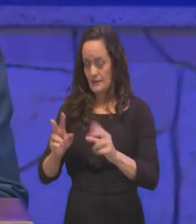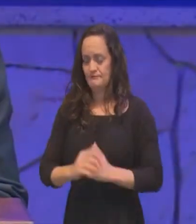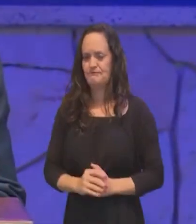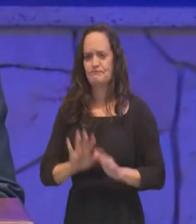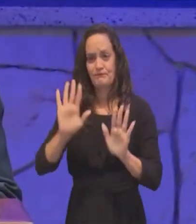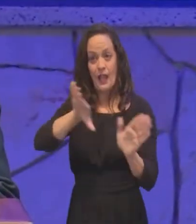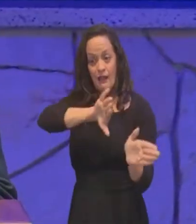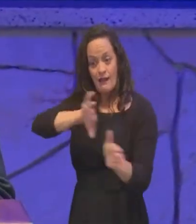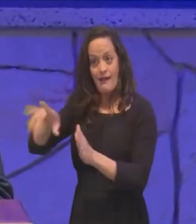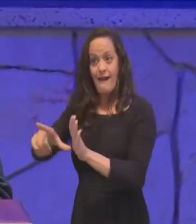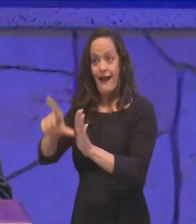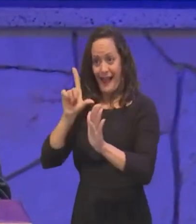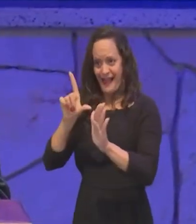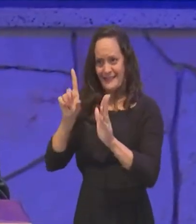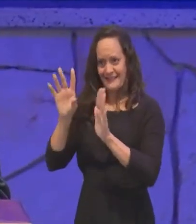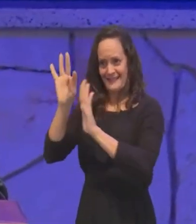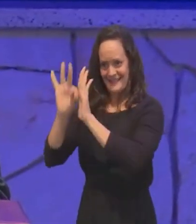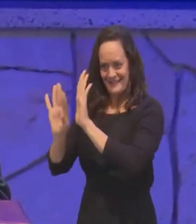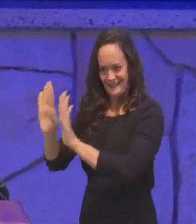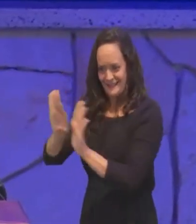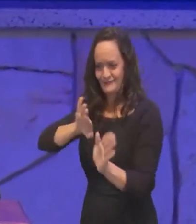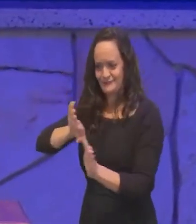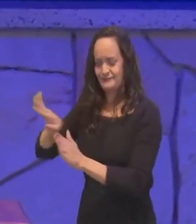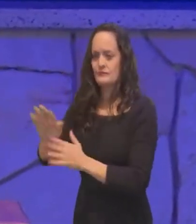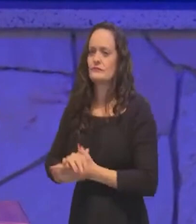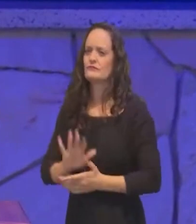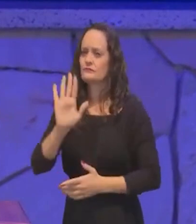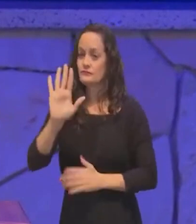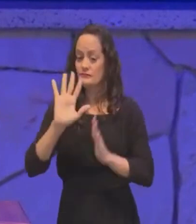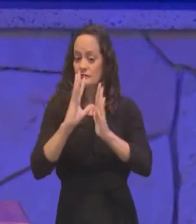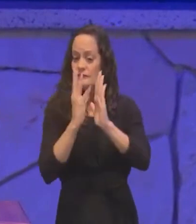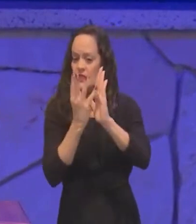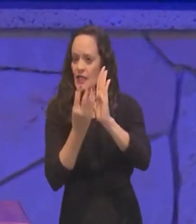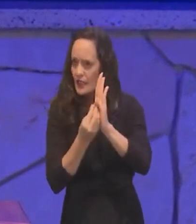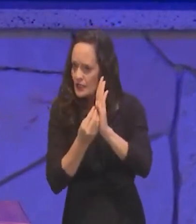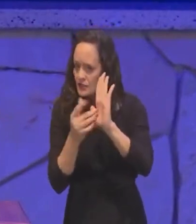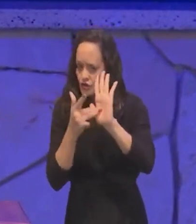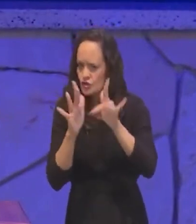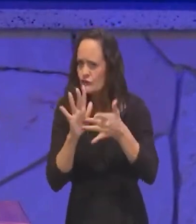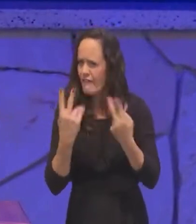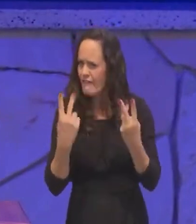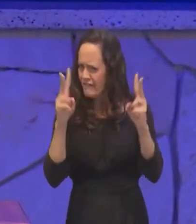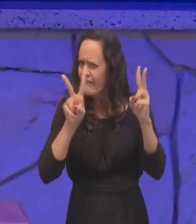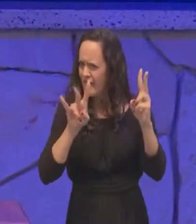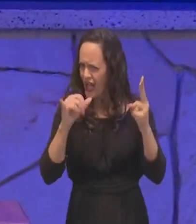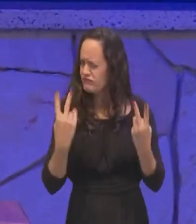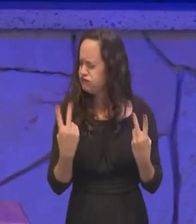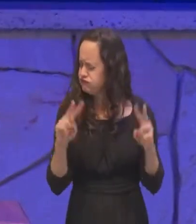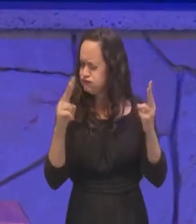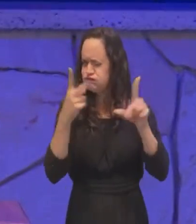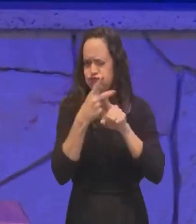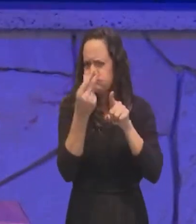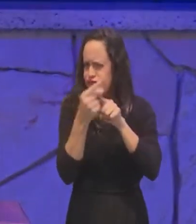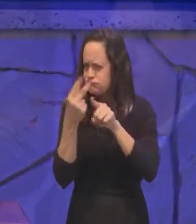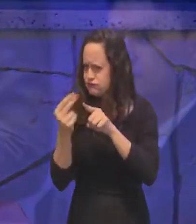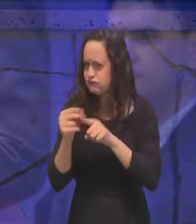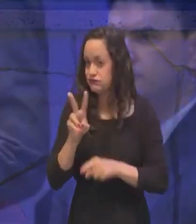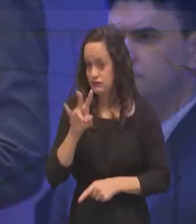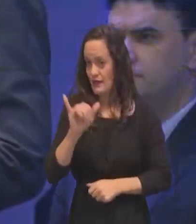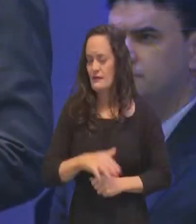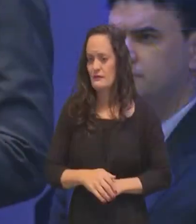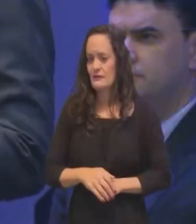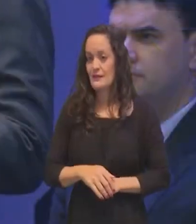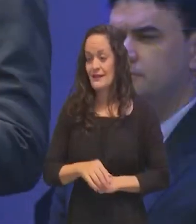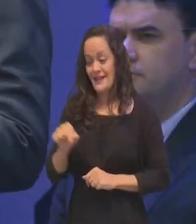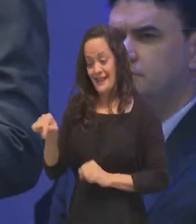da leitura da palavra. A igreja de Cristo que sempre será vencedora, esta igreja na qual o texto